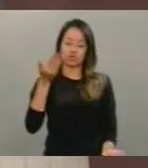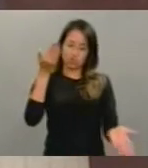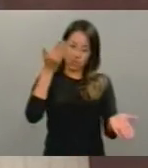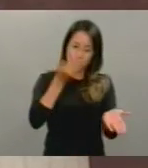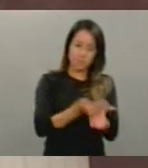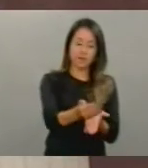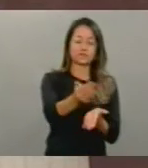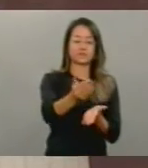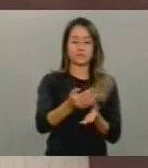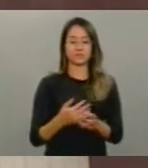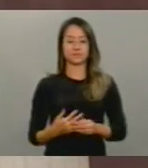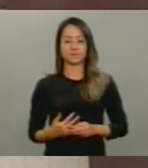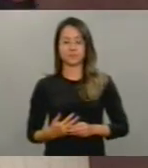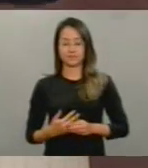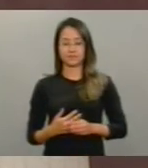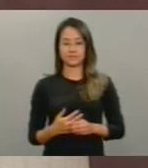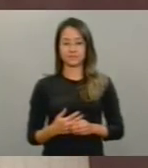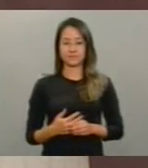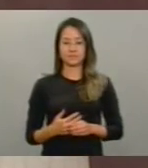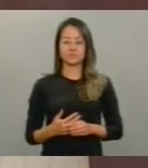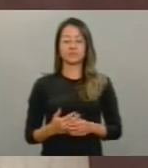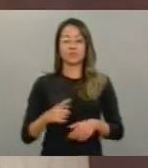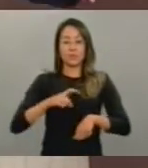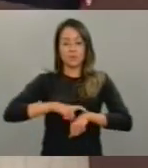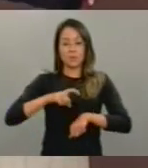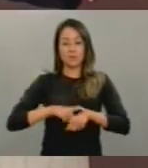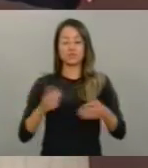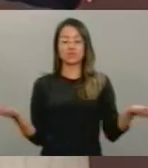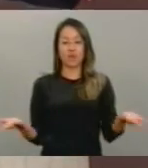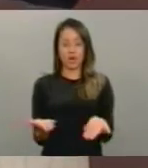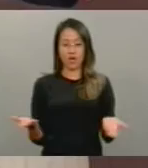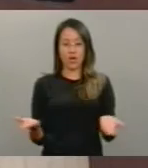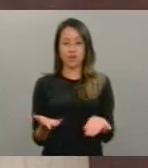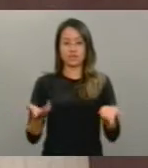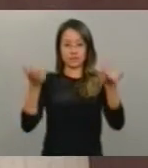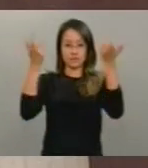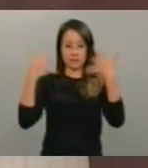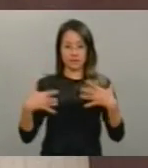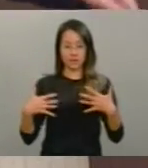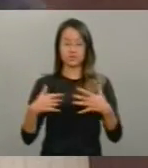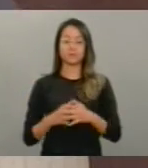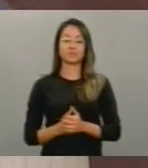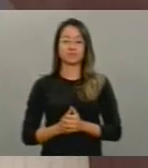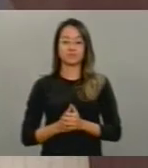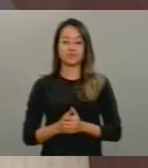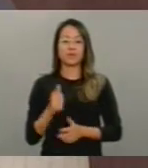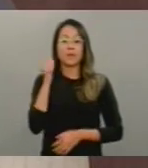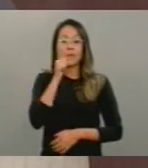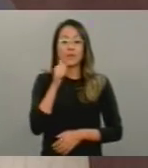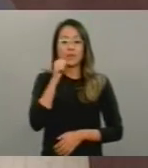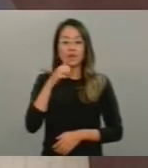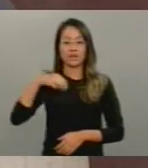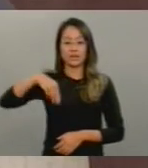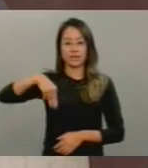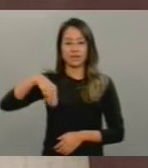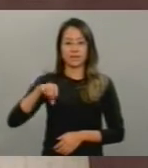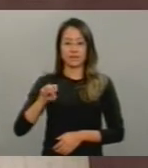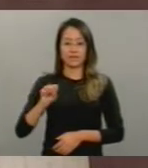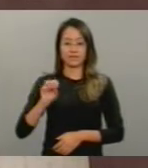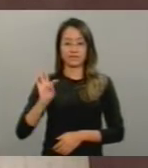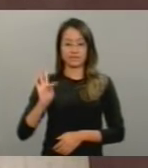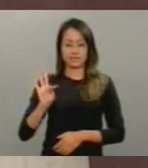deputados e deputadas, dizer, nesse momento em que estou aqui falando, as mulheres do MST estão com o governador Camilo Santana